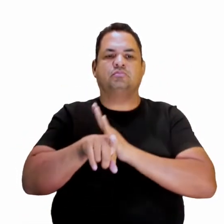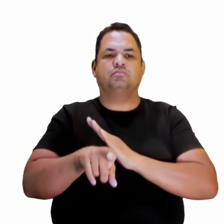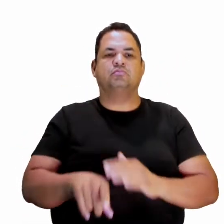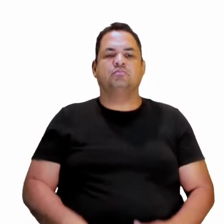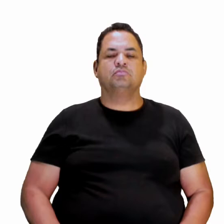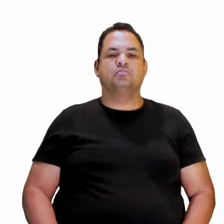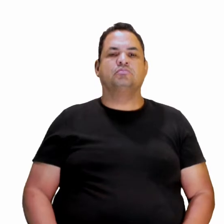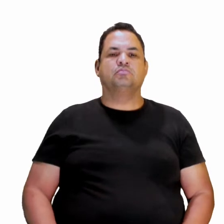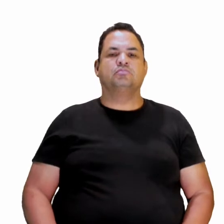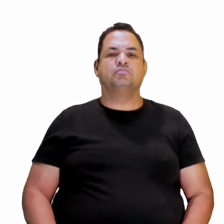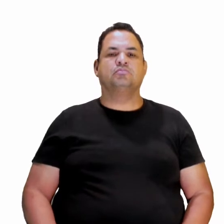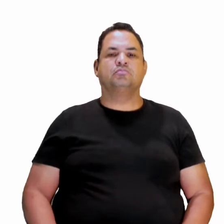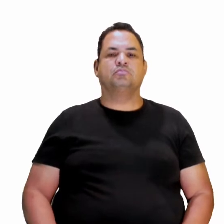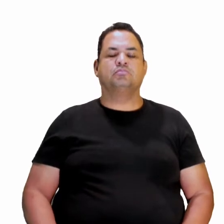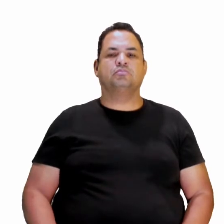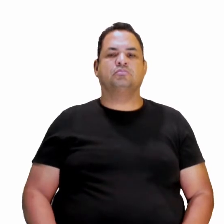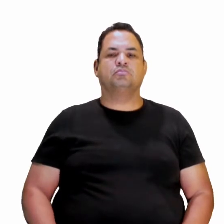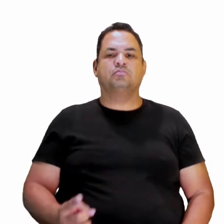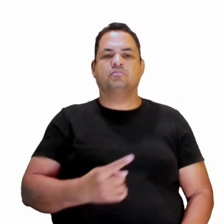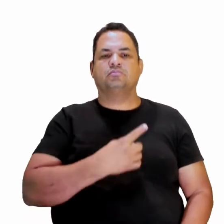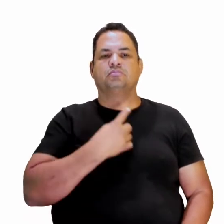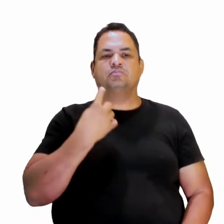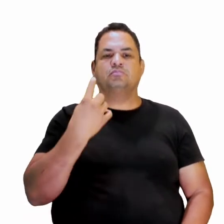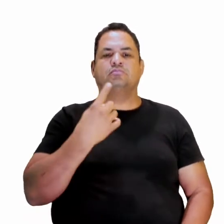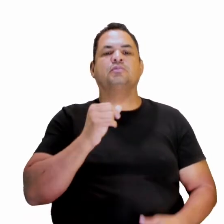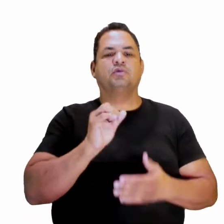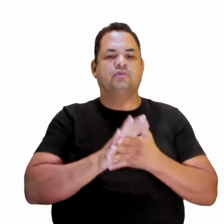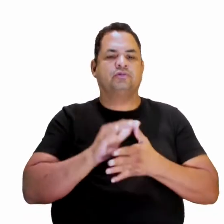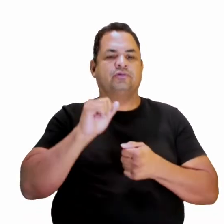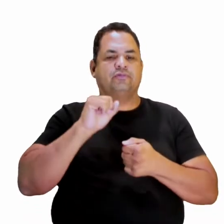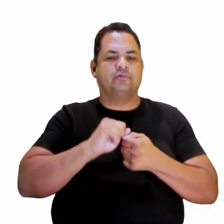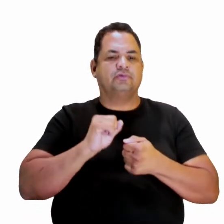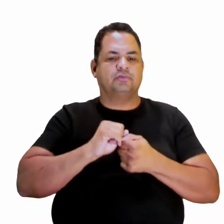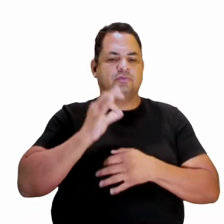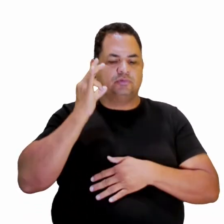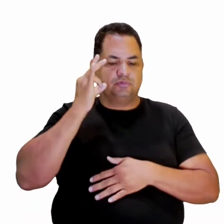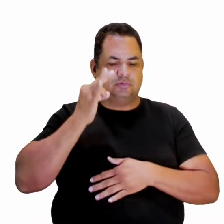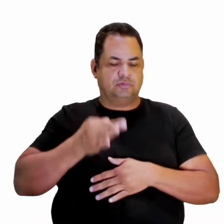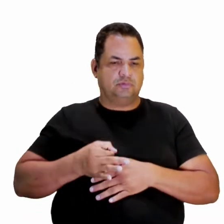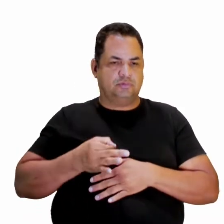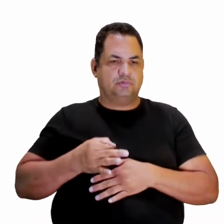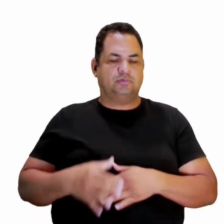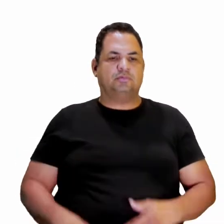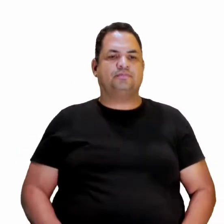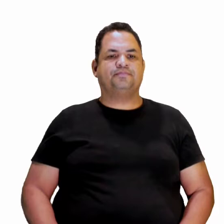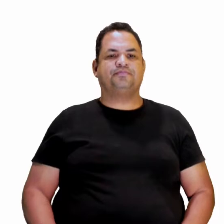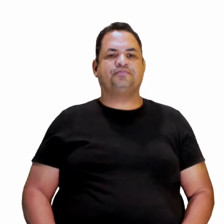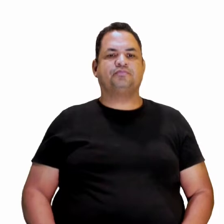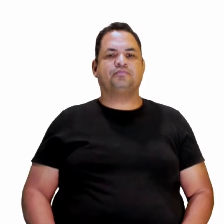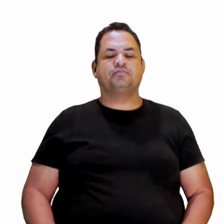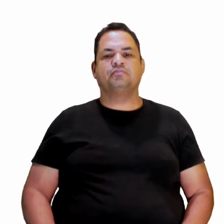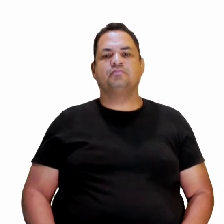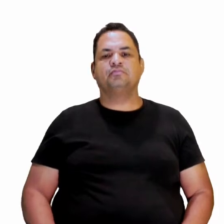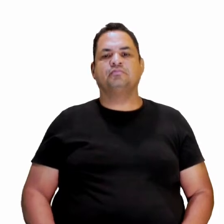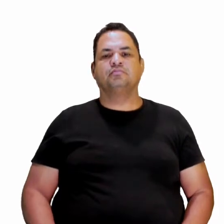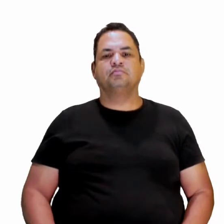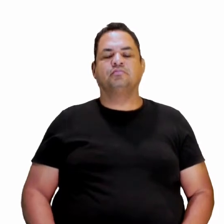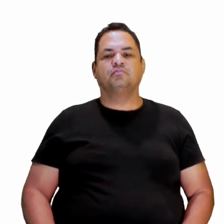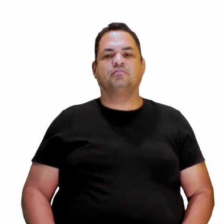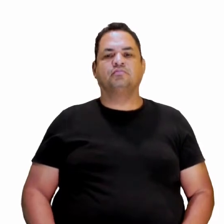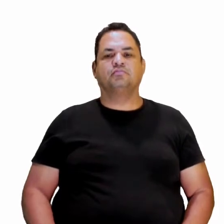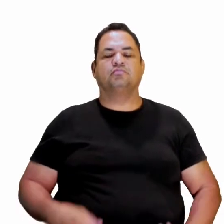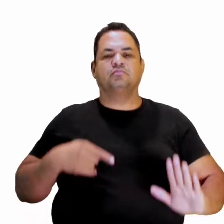we doing enough? Ou seja, nós estamos fazendo o suficiente? The question is incomplete,